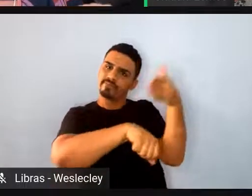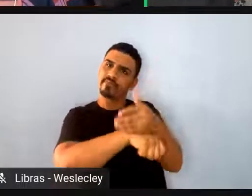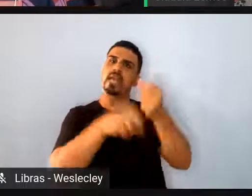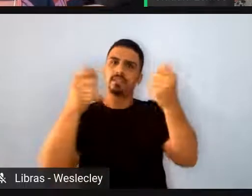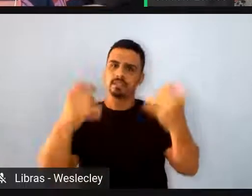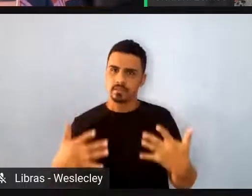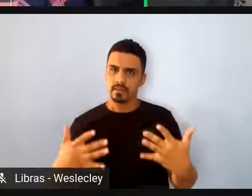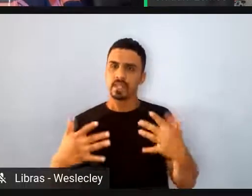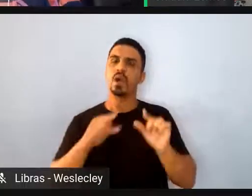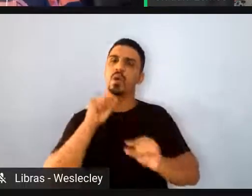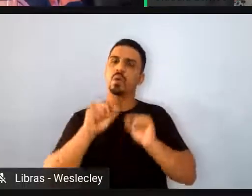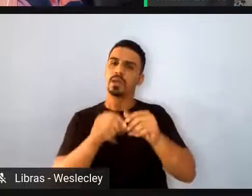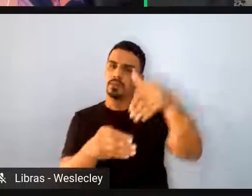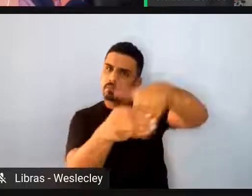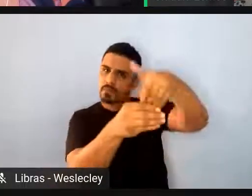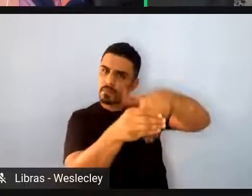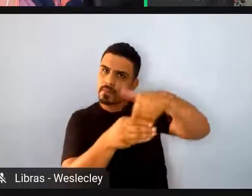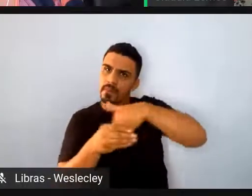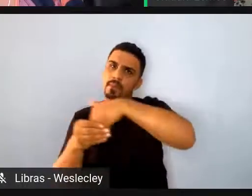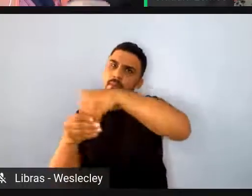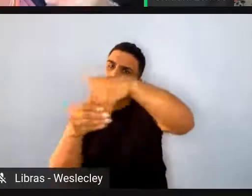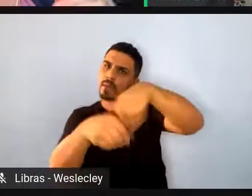votado naquele momento.